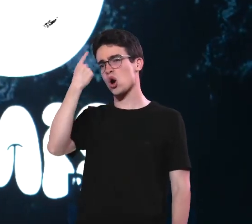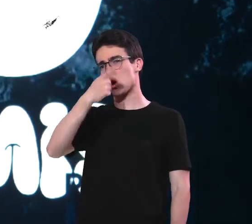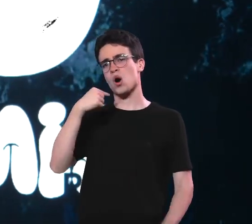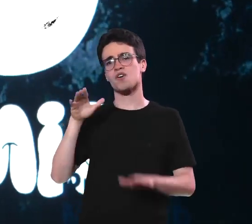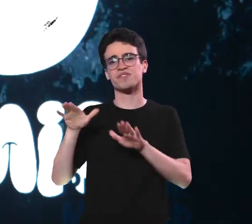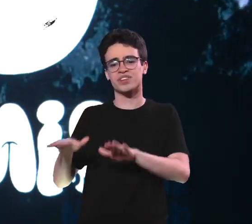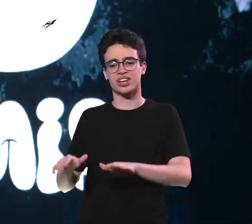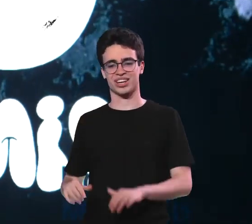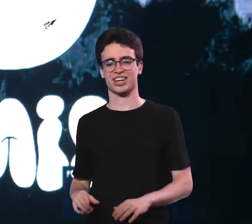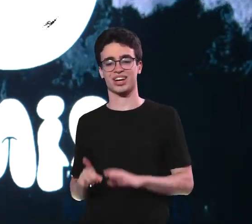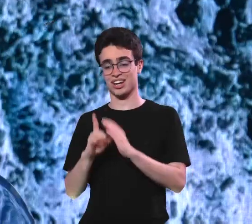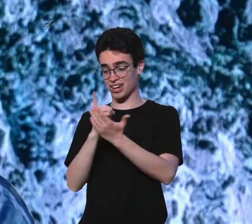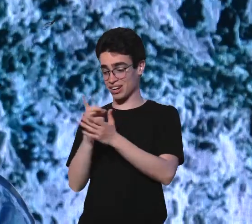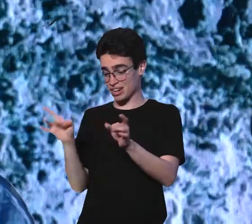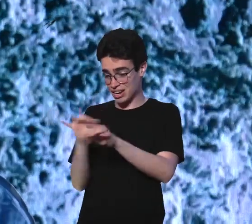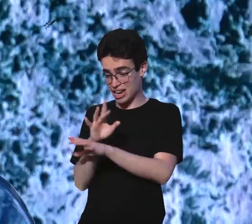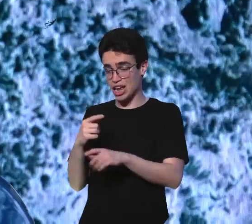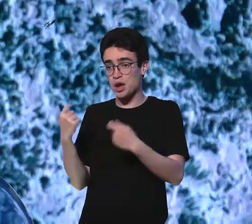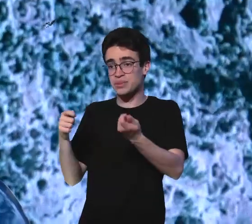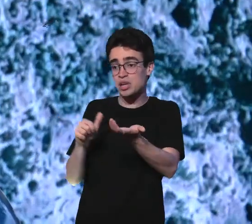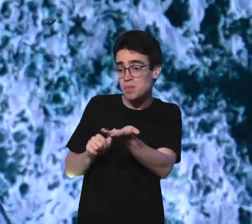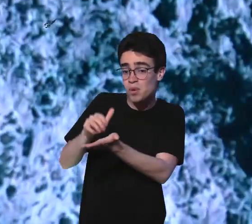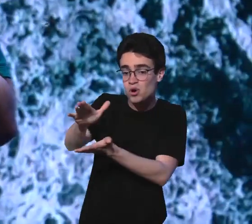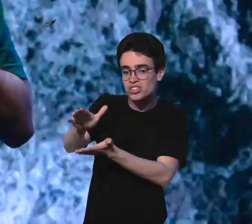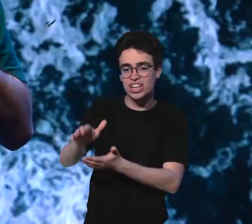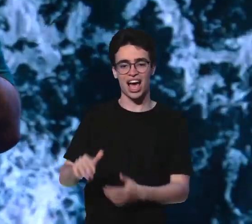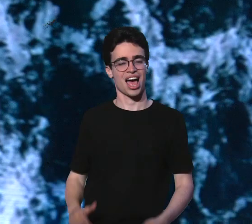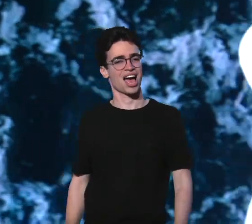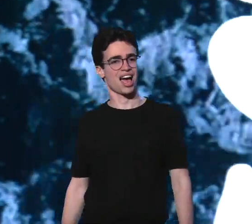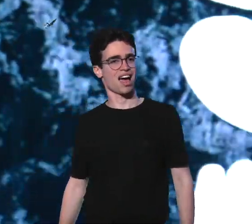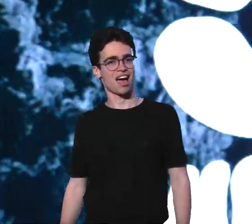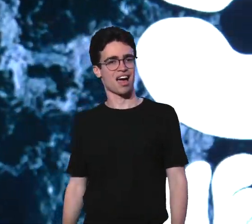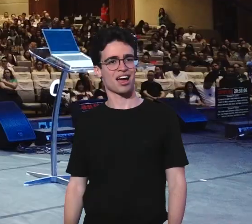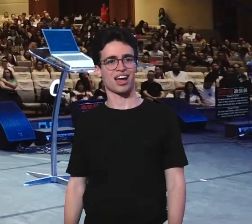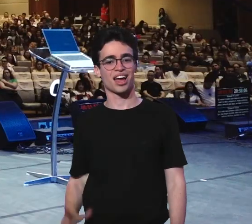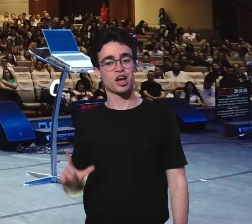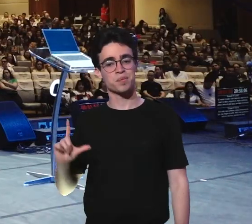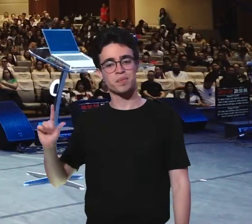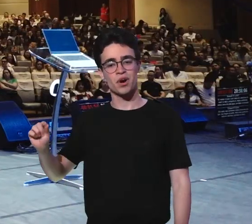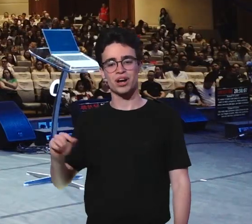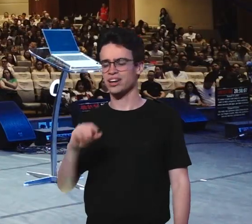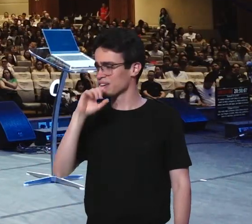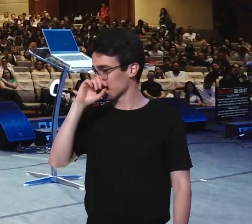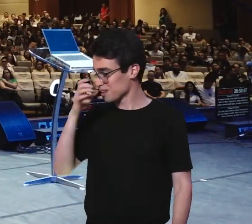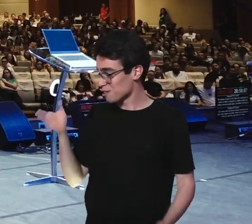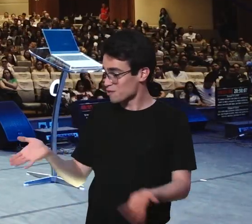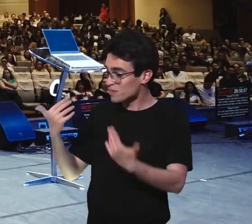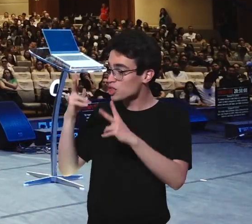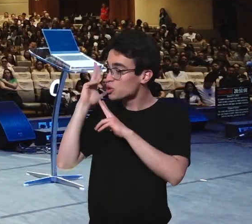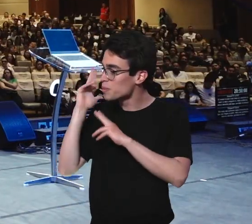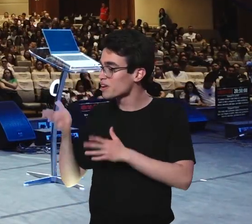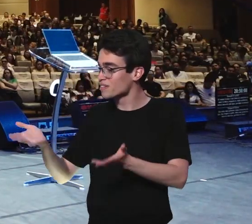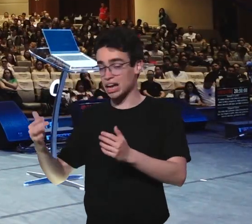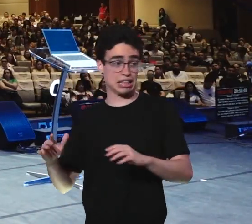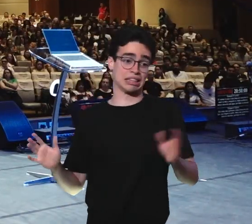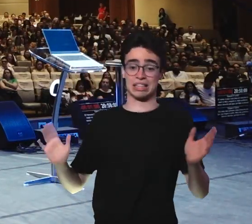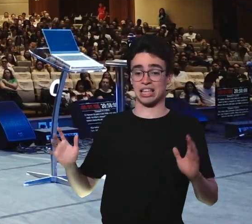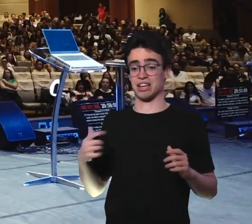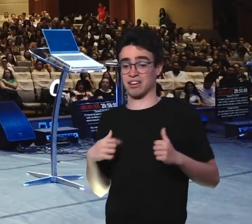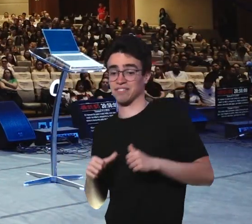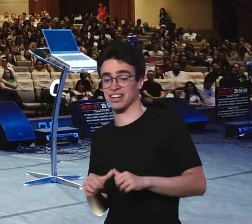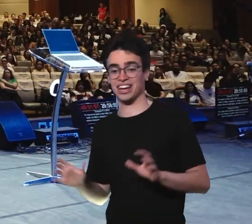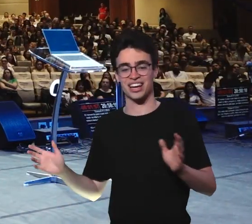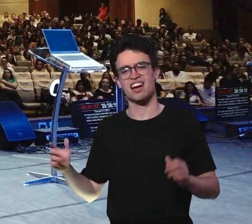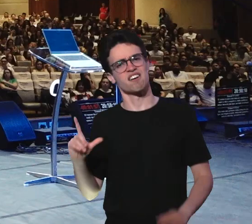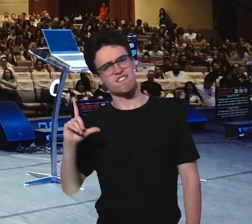Tanto que no final do culto eu tive que expulsar eles do templo, gente. Eu tive que ficar, vai dormir, piá. Não, mas eu estou aqui com... Vai